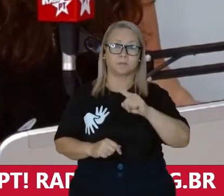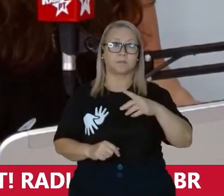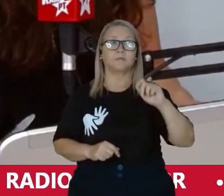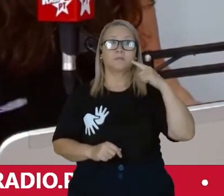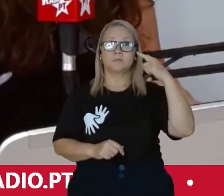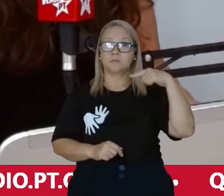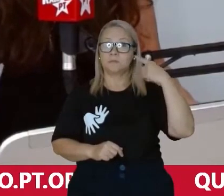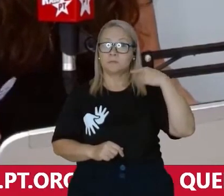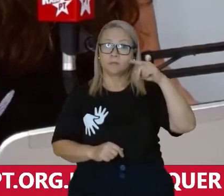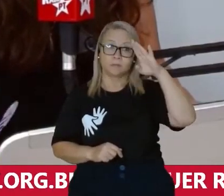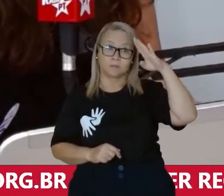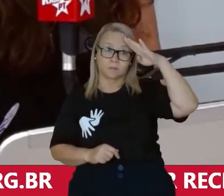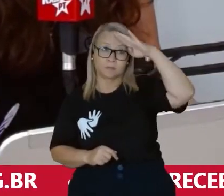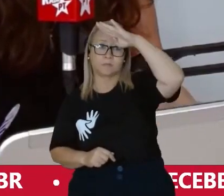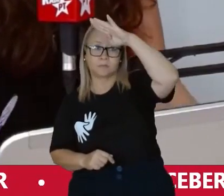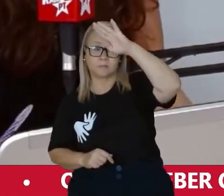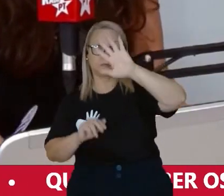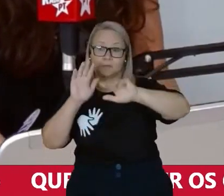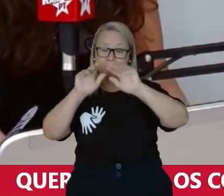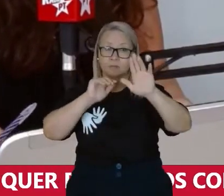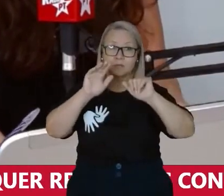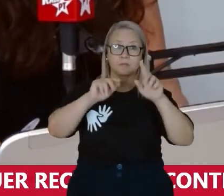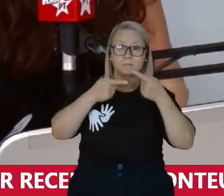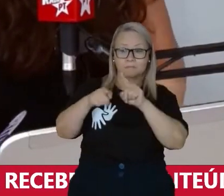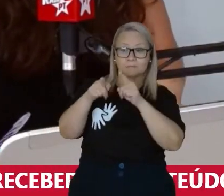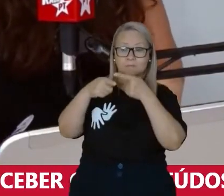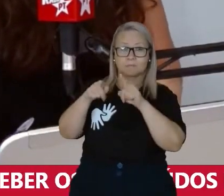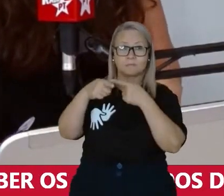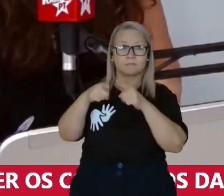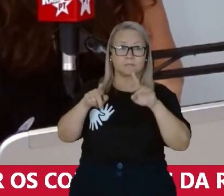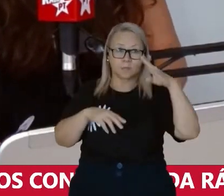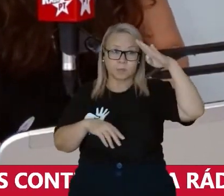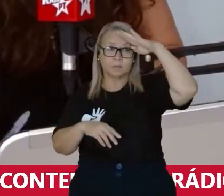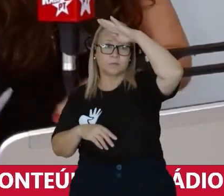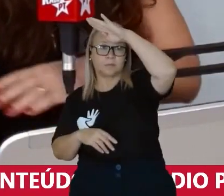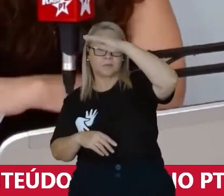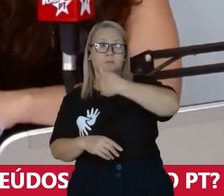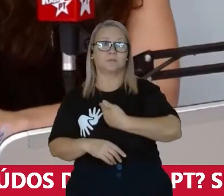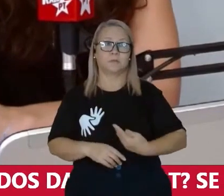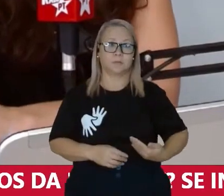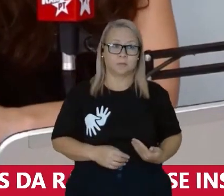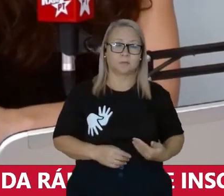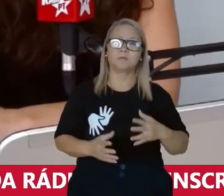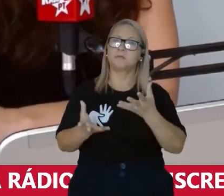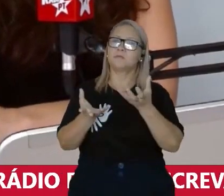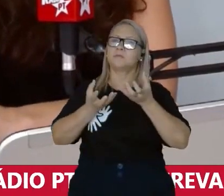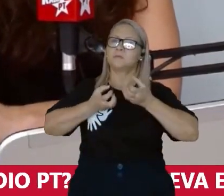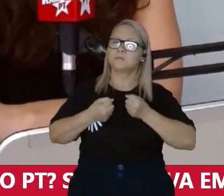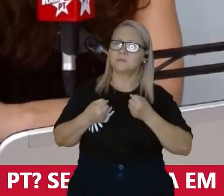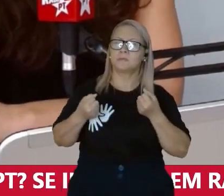ficavam catando quem apontava as barbaridades do Bozo. Vocês receberam algum tipo